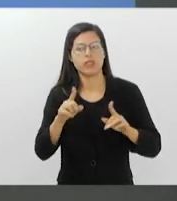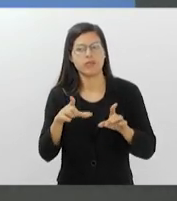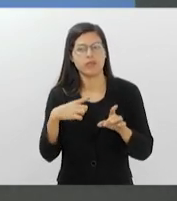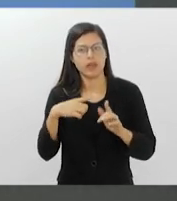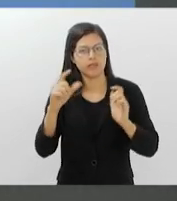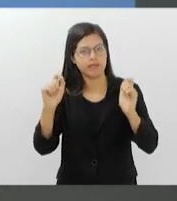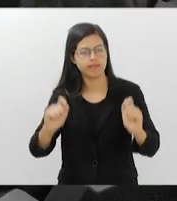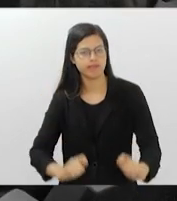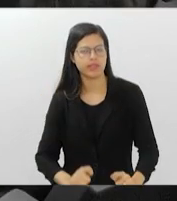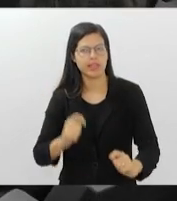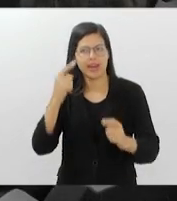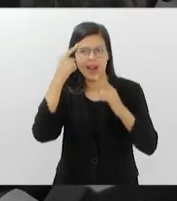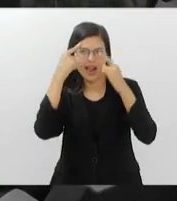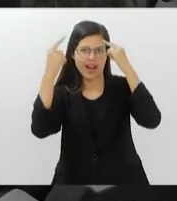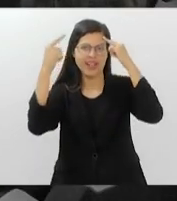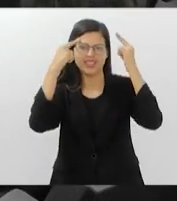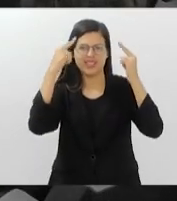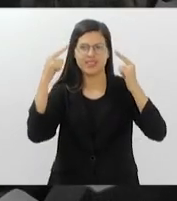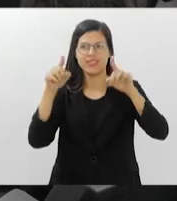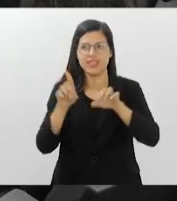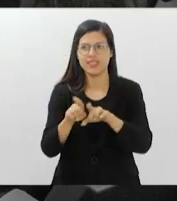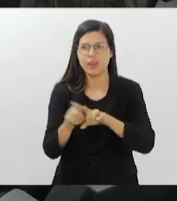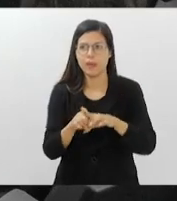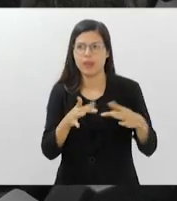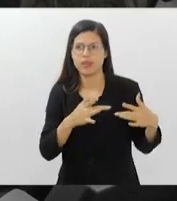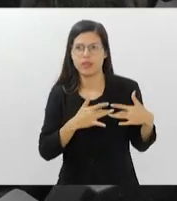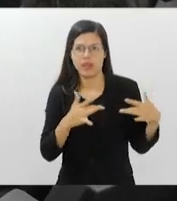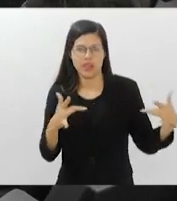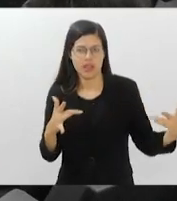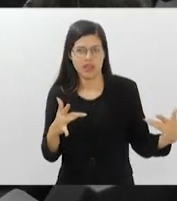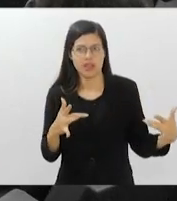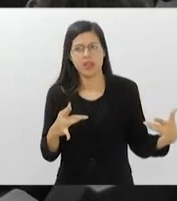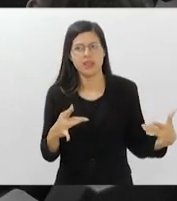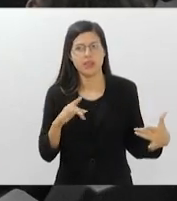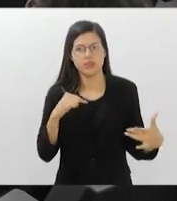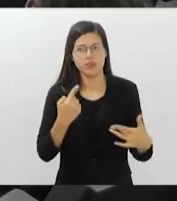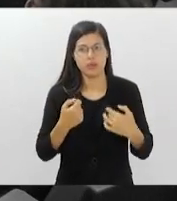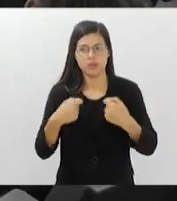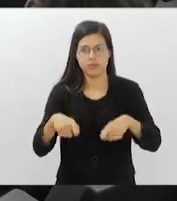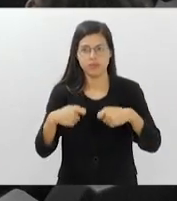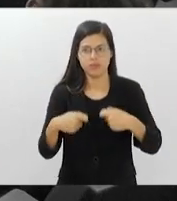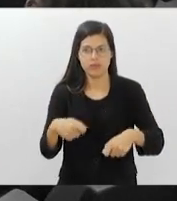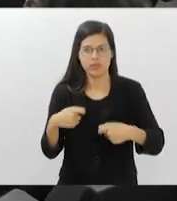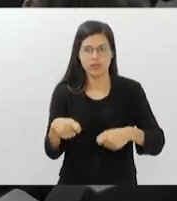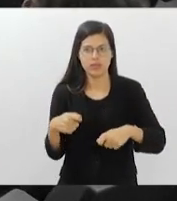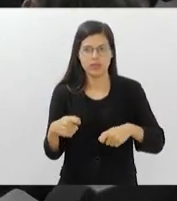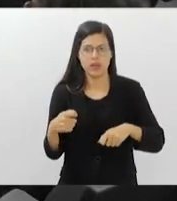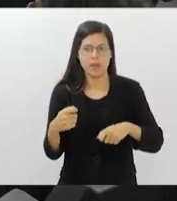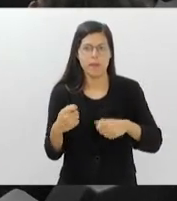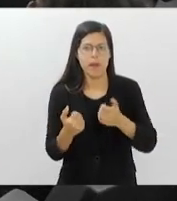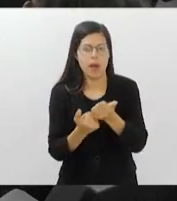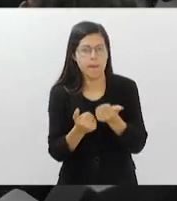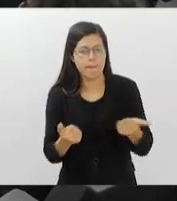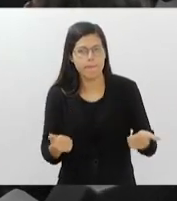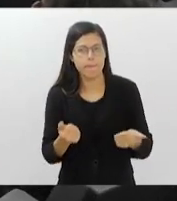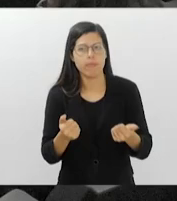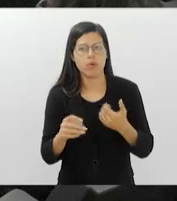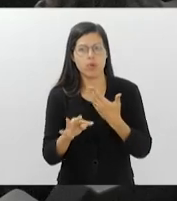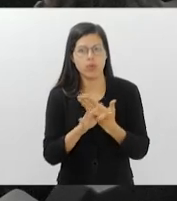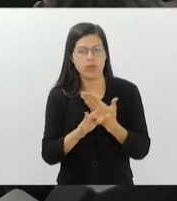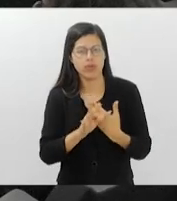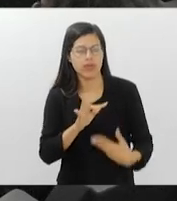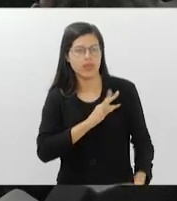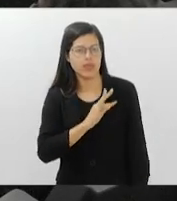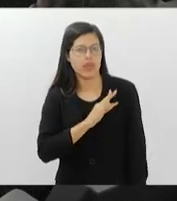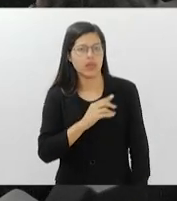potência Muita criatividade muita solidariedade né e a gente precisa de apoios técnicos financeiros pra